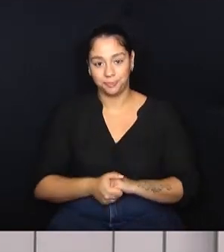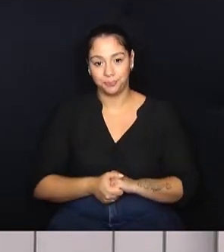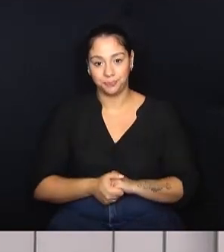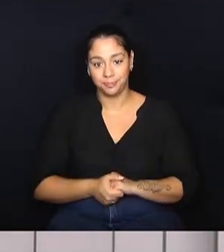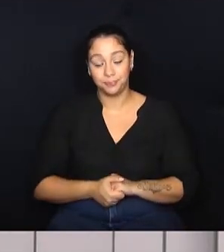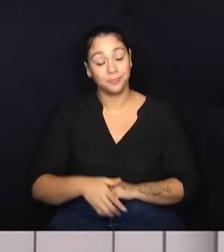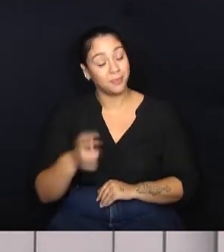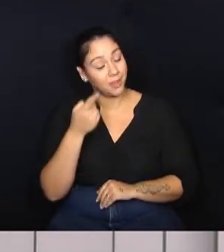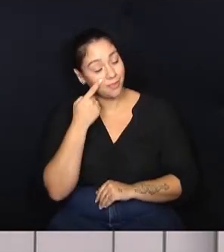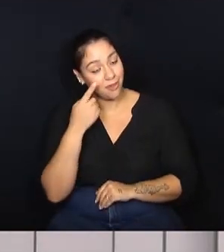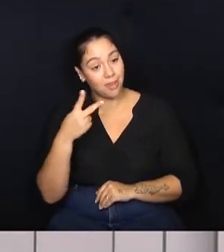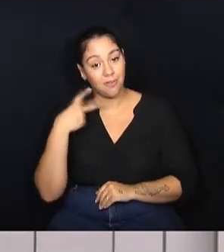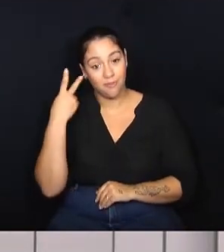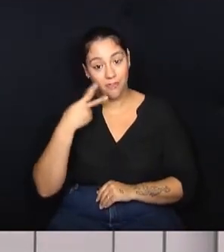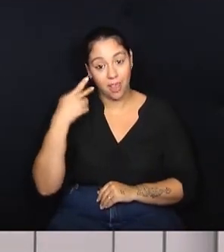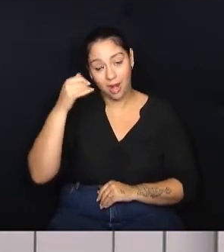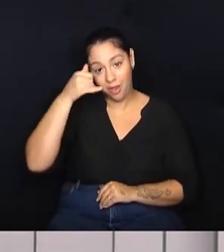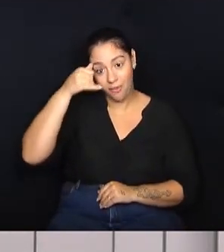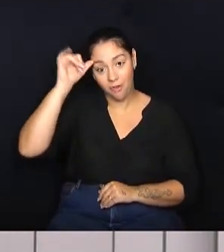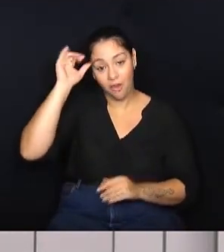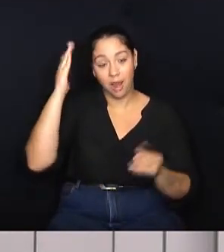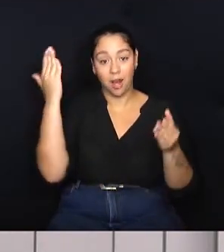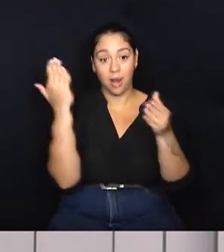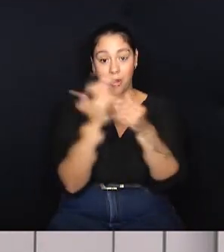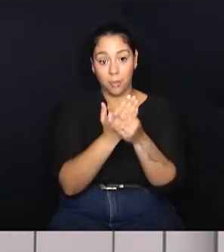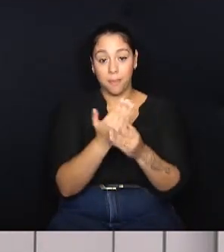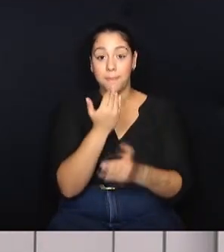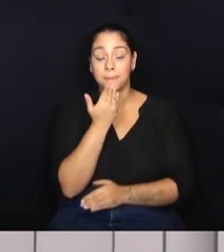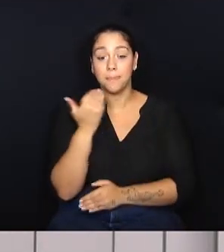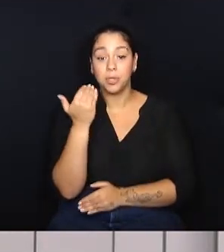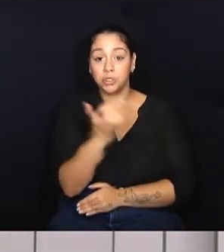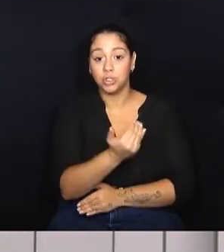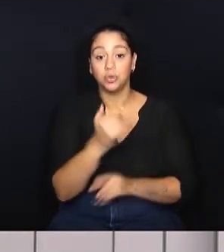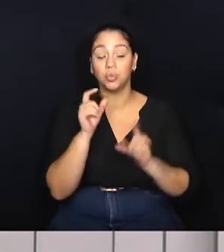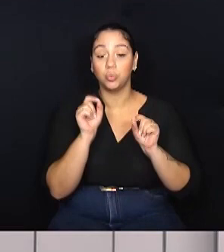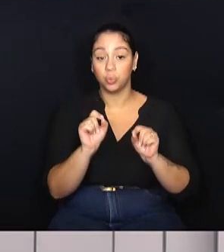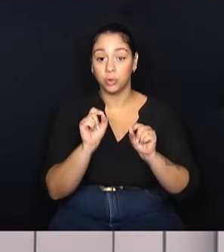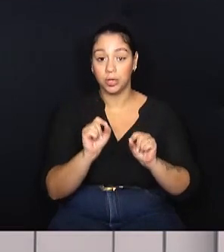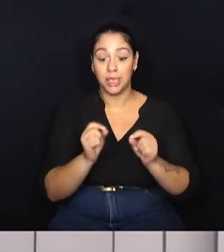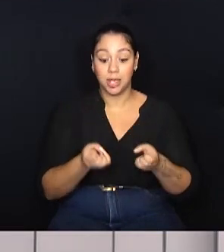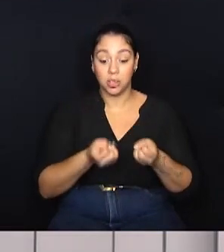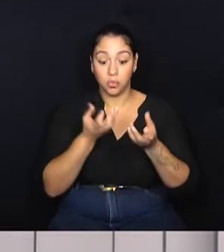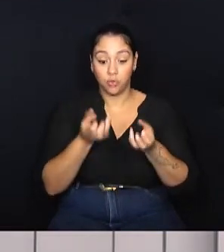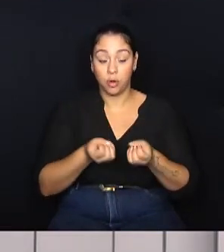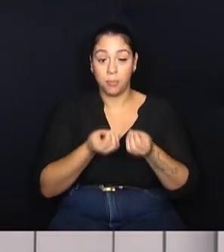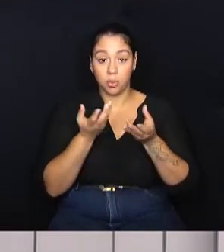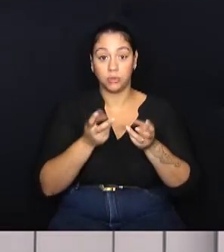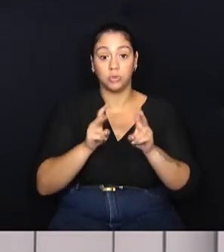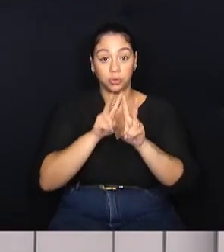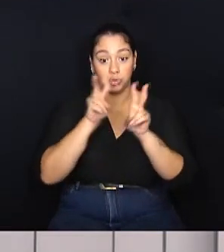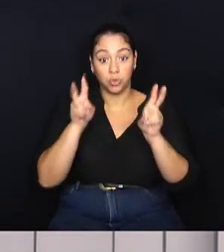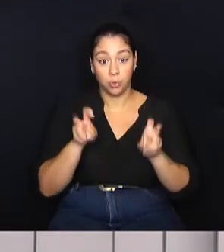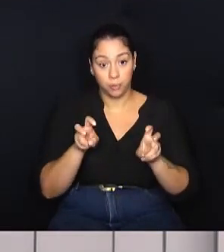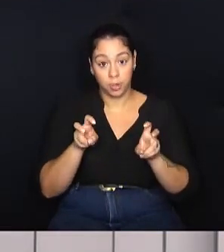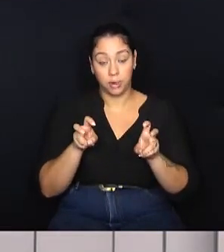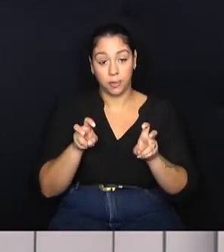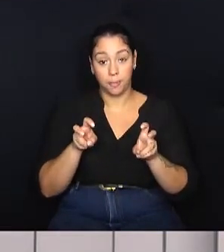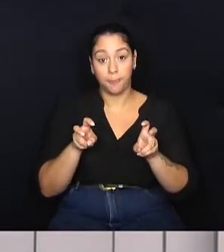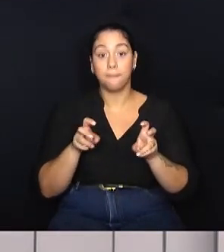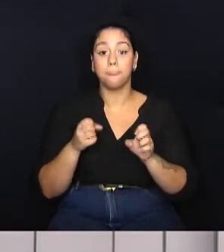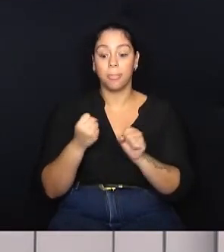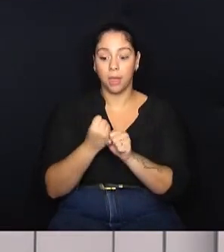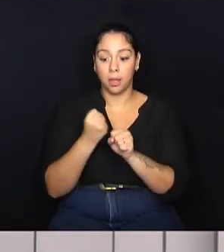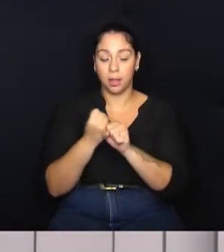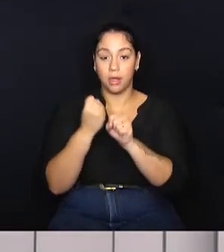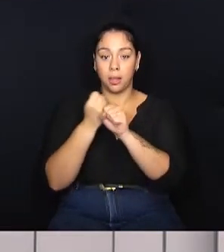só, o vereador Paulo Búfalo protocolou um requerimento solicitando informações a respeito da obra no